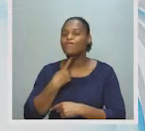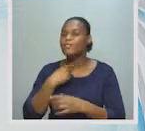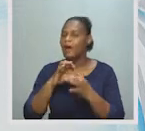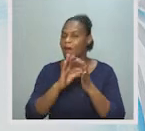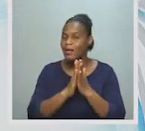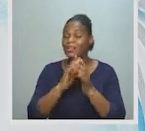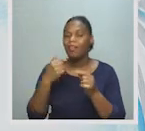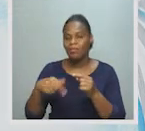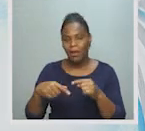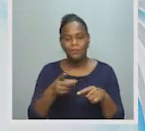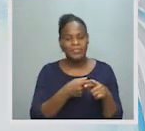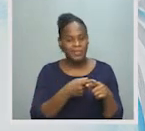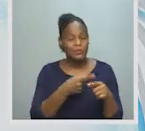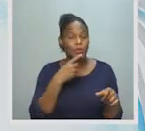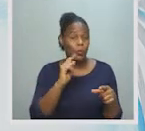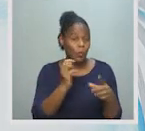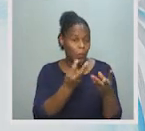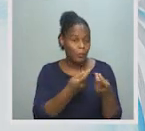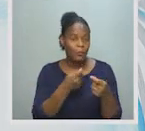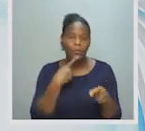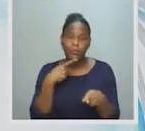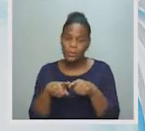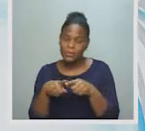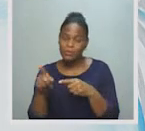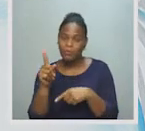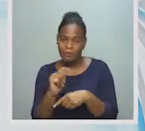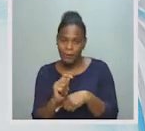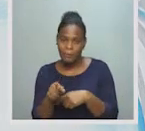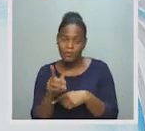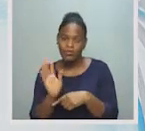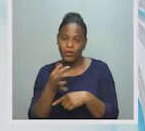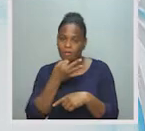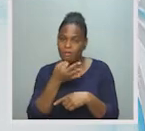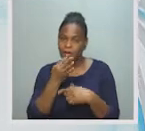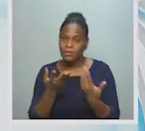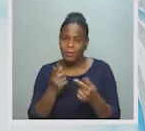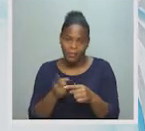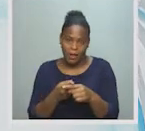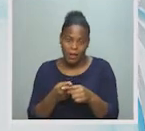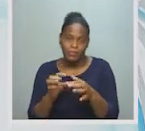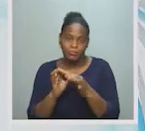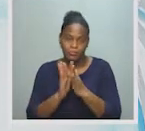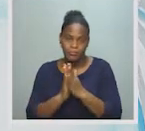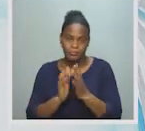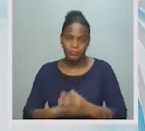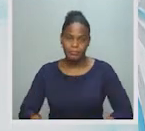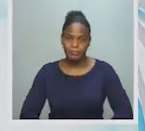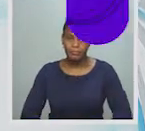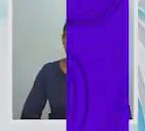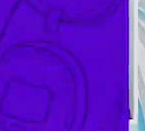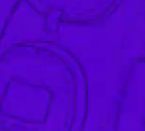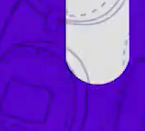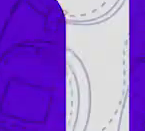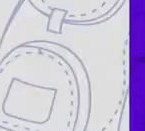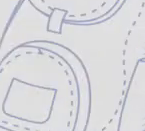os interesses econômicos, políticos e já falamos do interesse religioso.